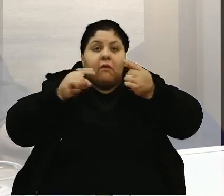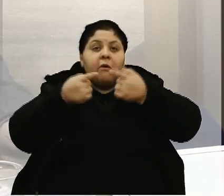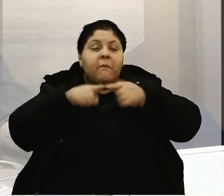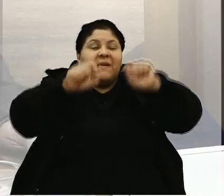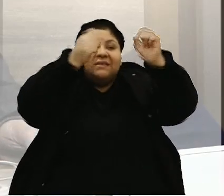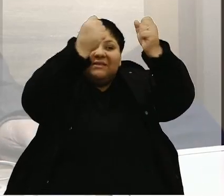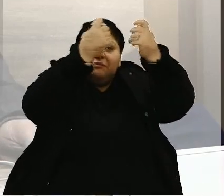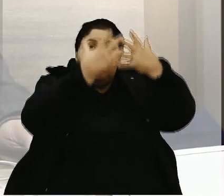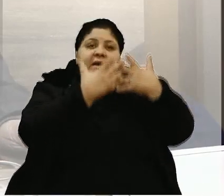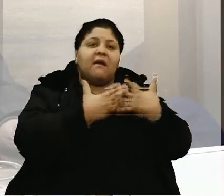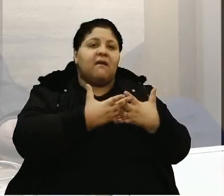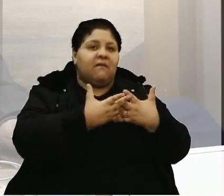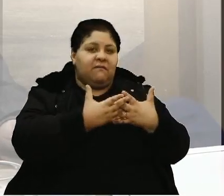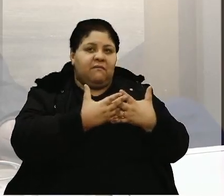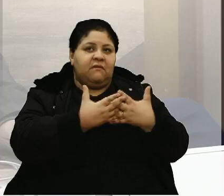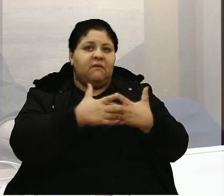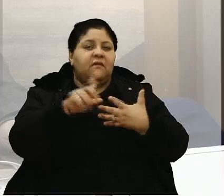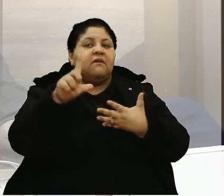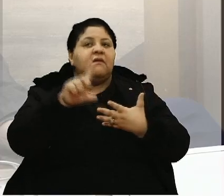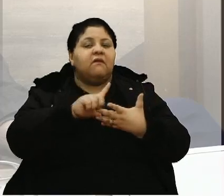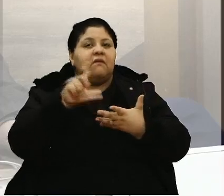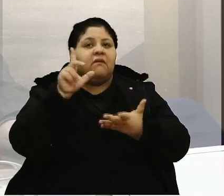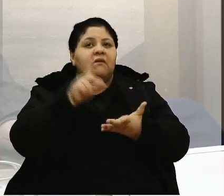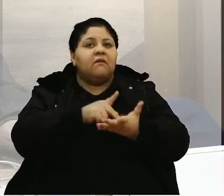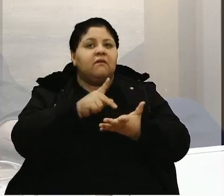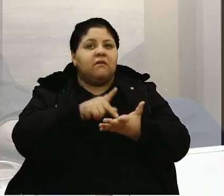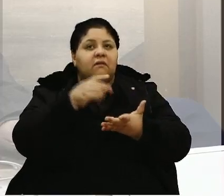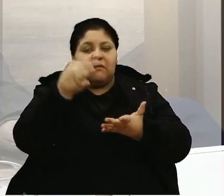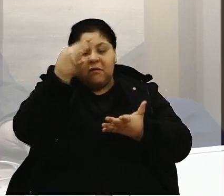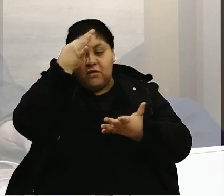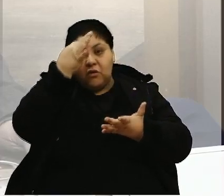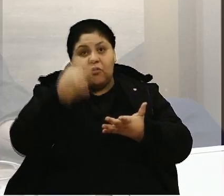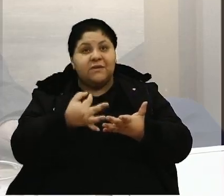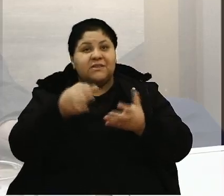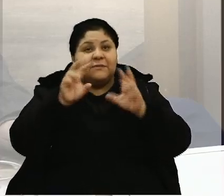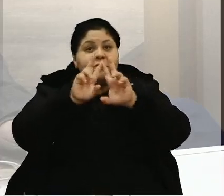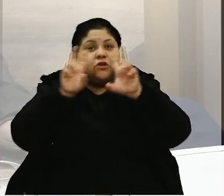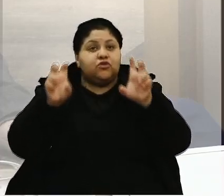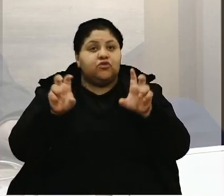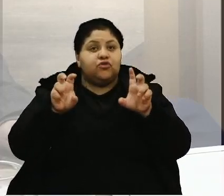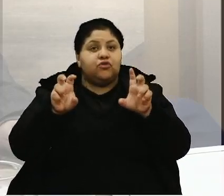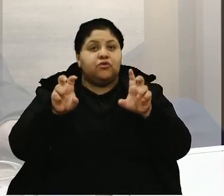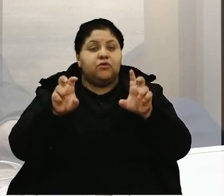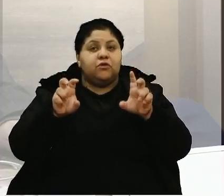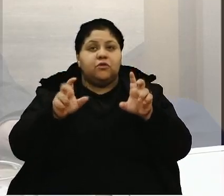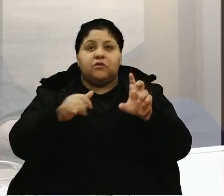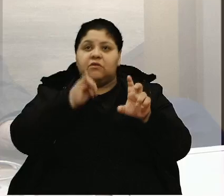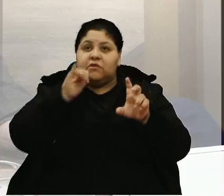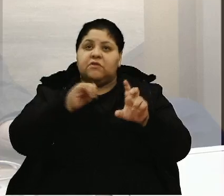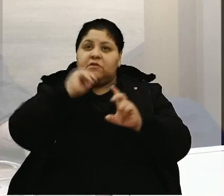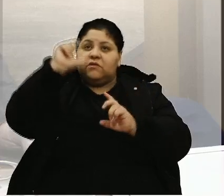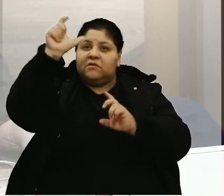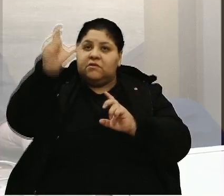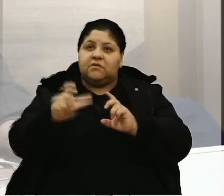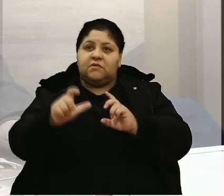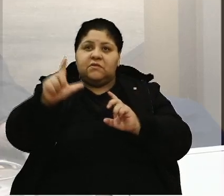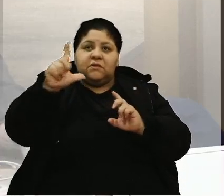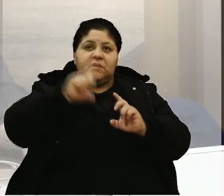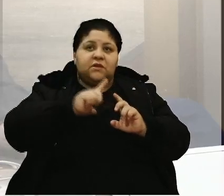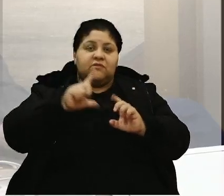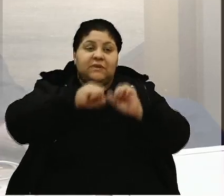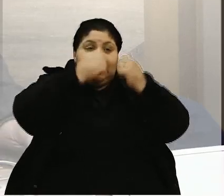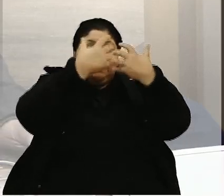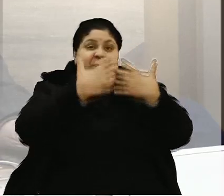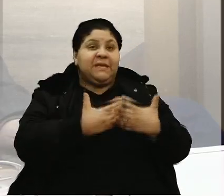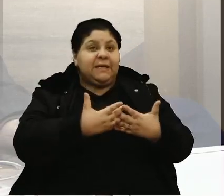argumentar, né, e ter, de fato, conhecimento das matérias. E eu costumo dizer, quando as pessoas elas não têm